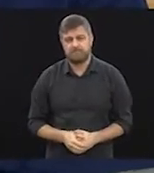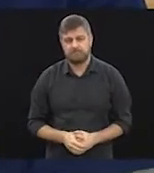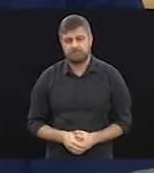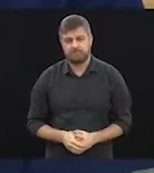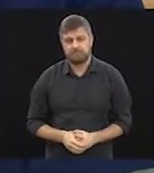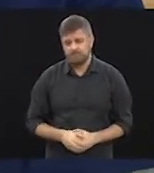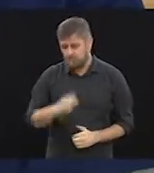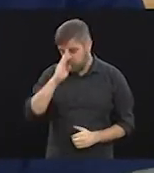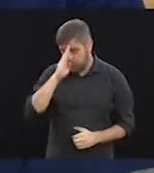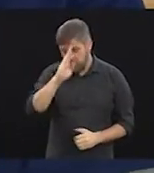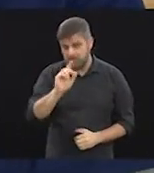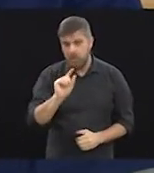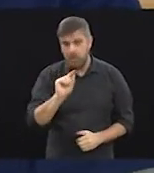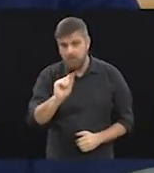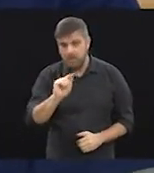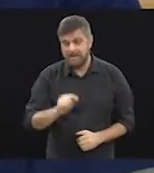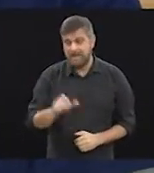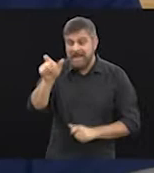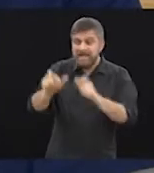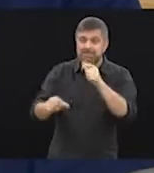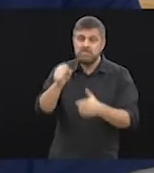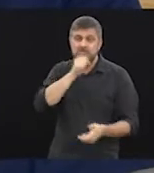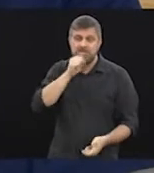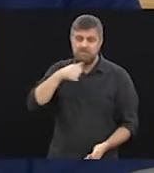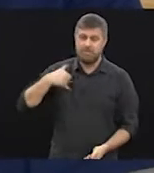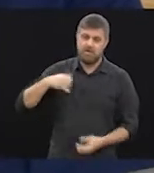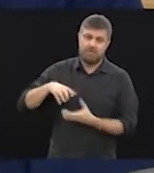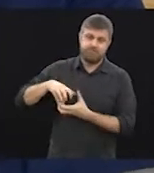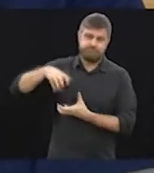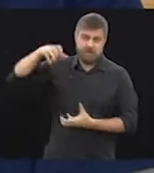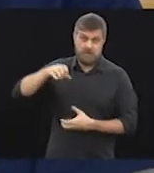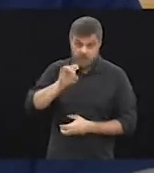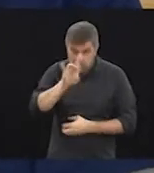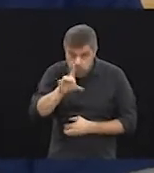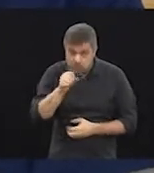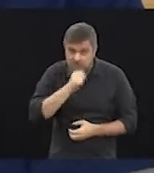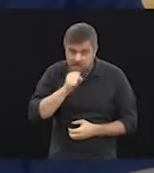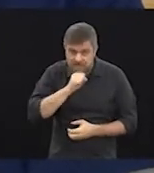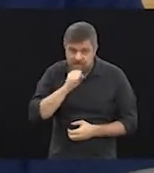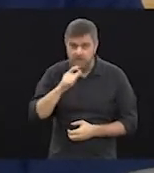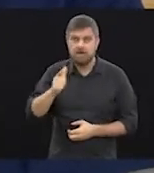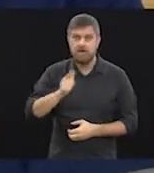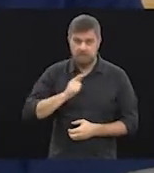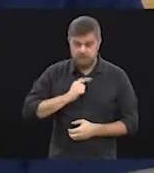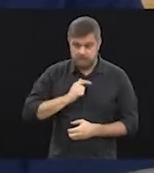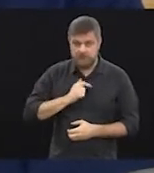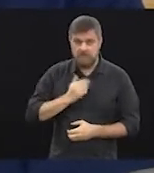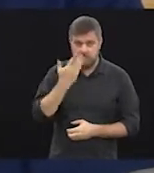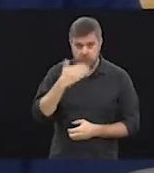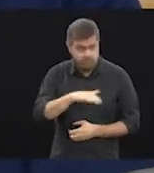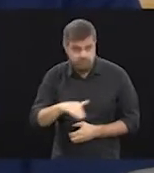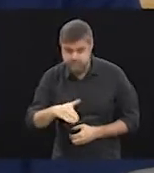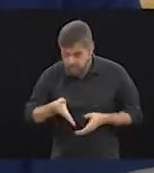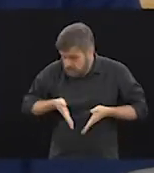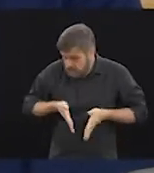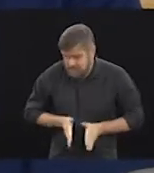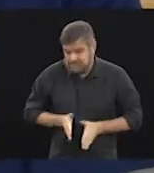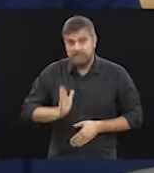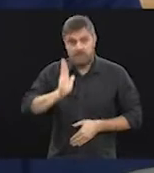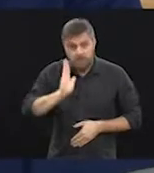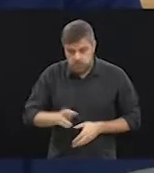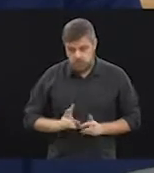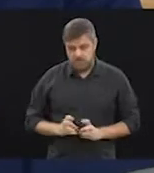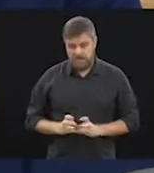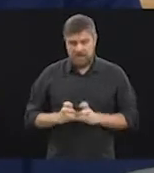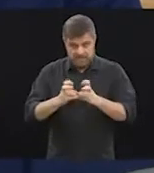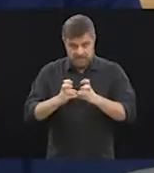E o fator mais importante, obviamente, é o envelhecimento, mas não só. Lembrar que nós temos tumores desde o dia do nascimento, que